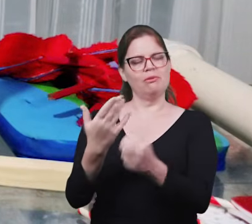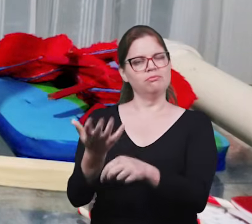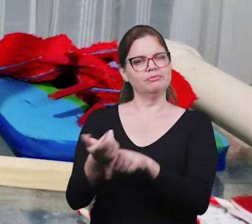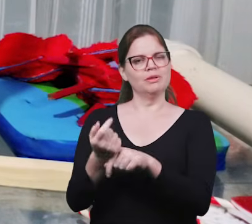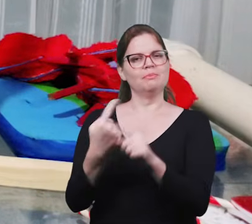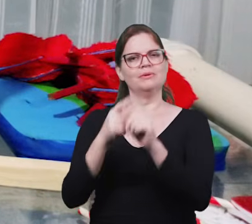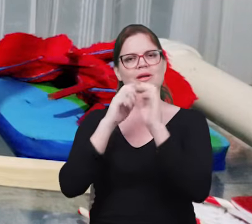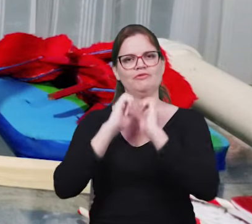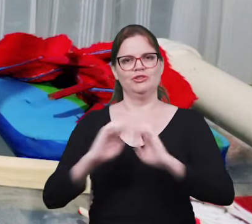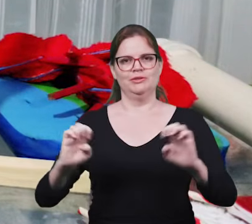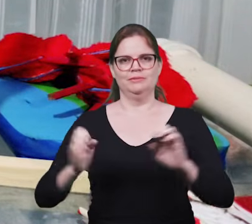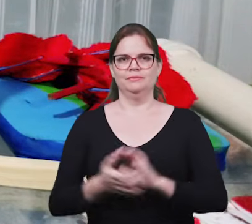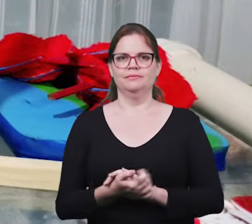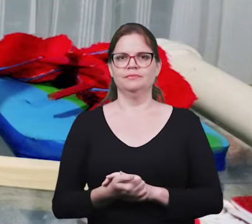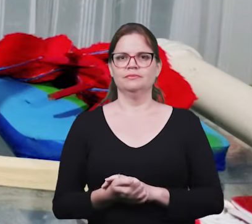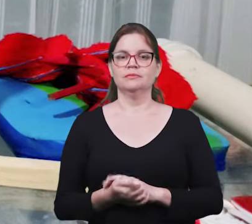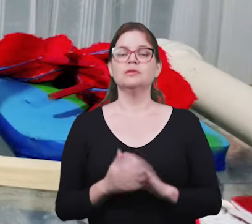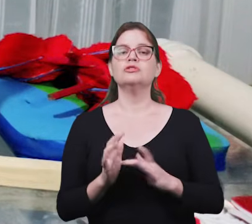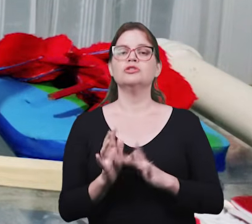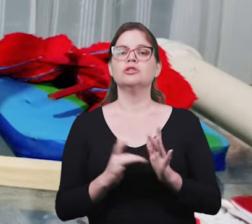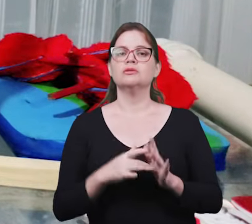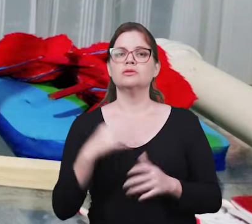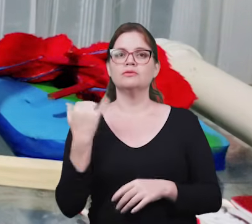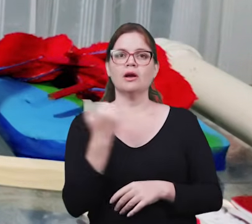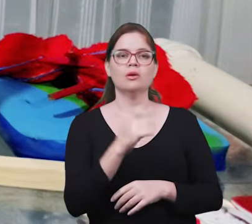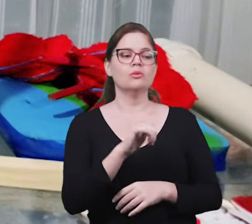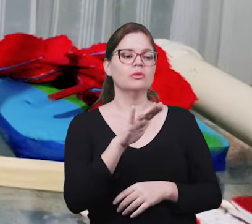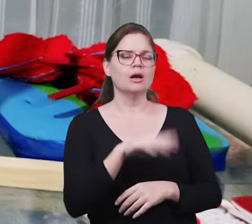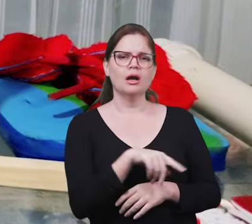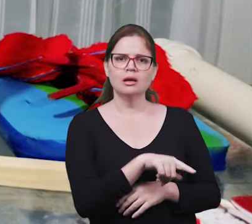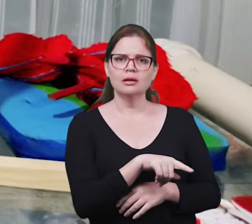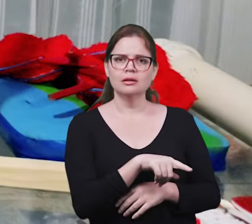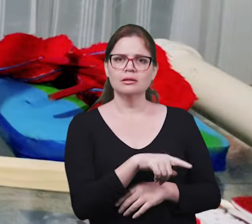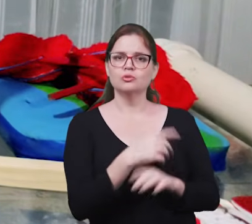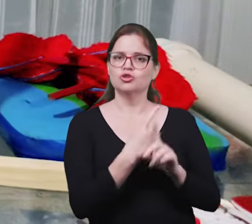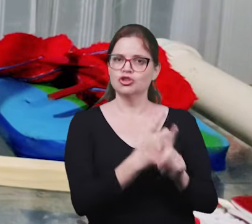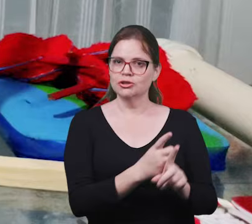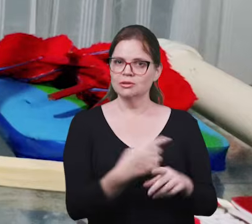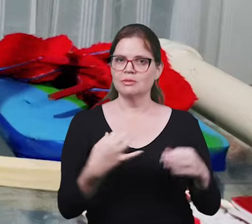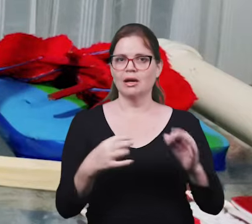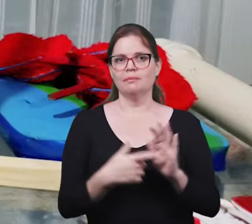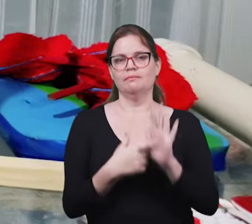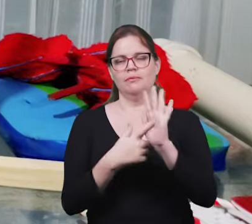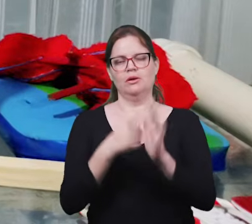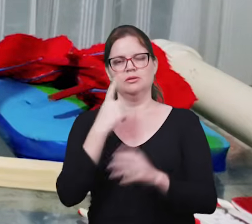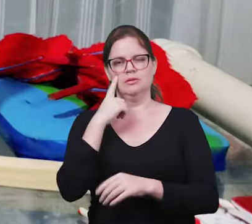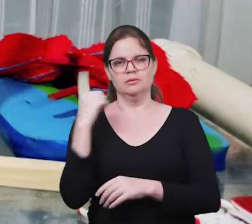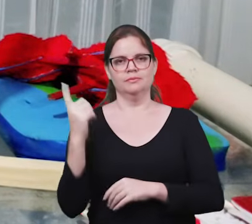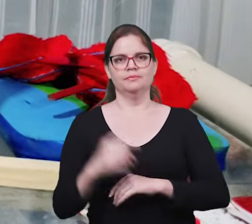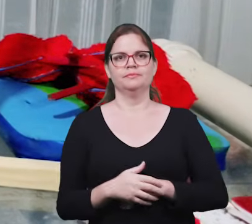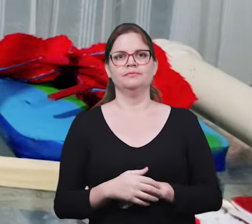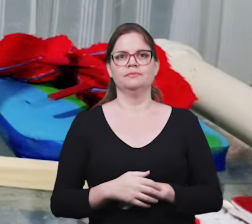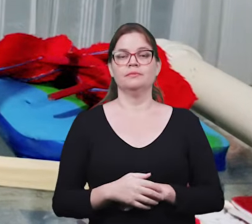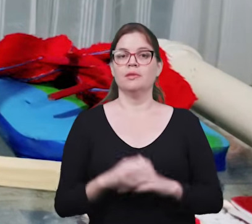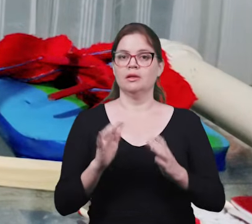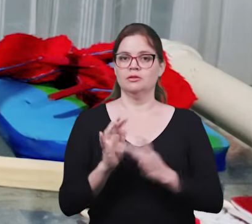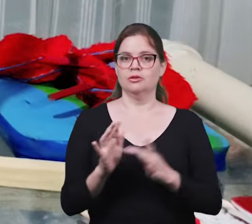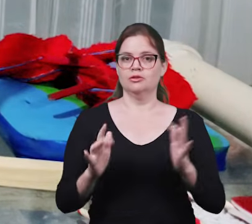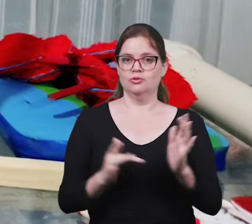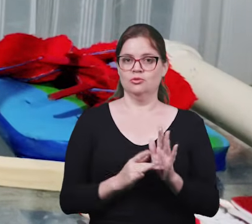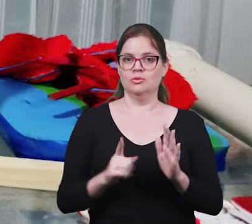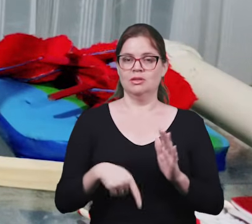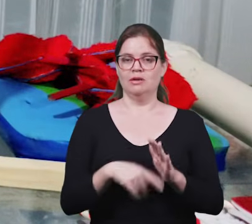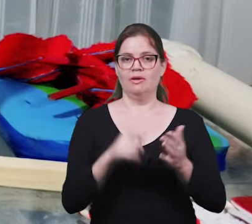discípulos. E com quem o Senhor falou mesmo? Aí eu posso mostrar. O Senhor, ele estava passando pelo mar